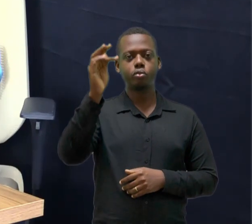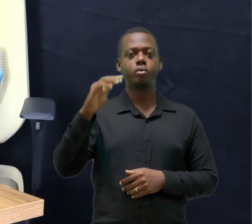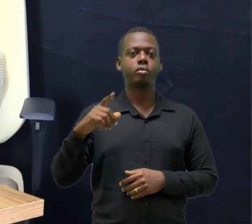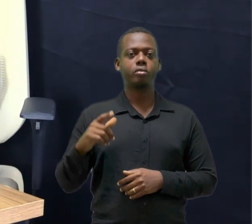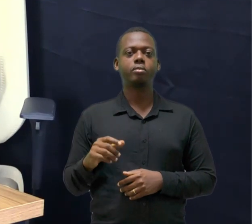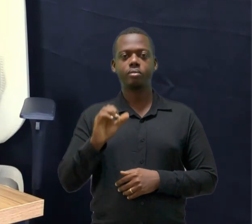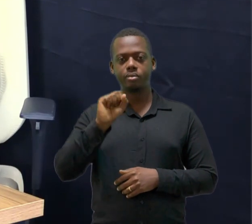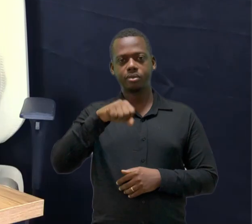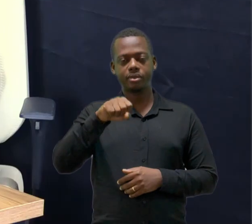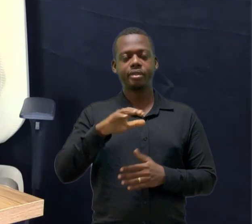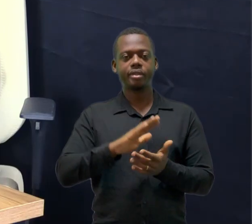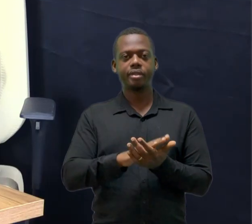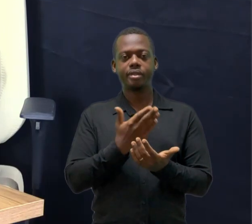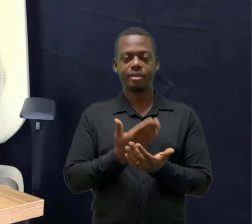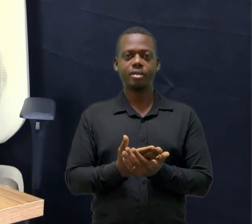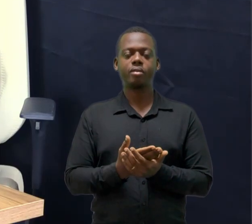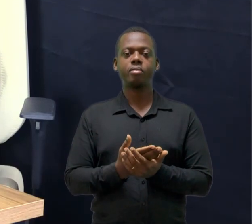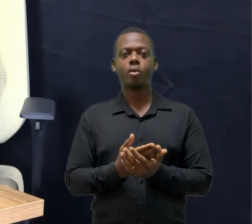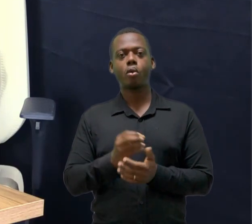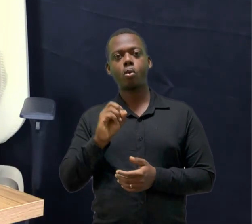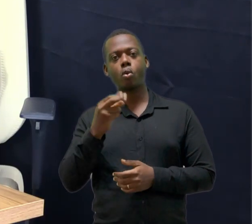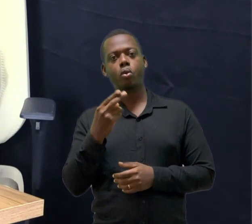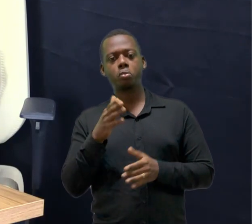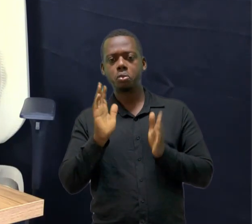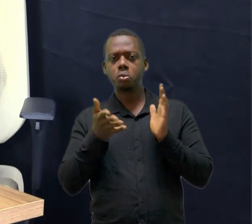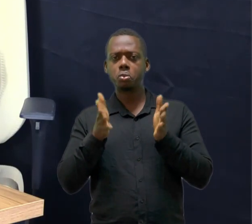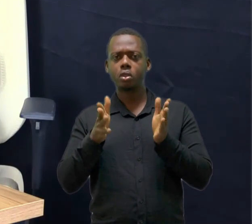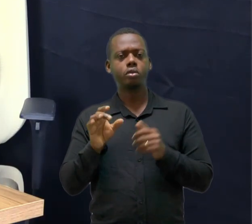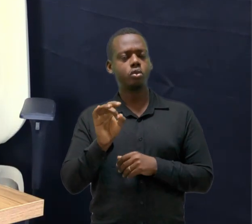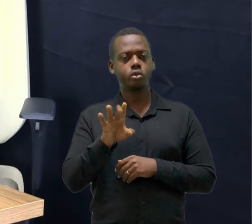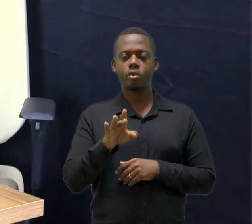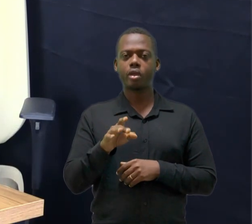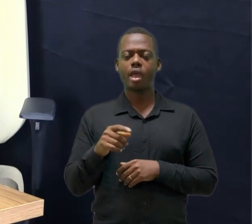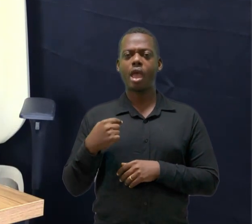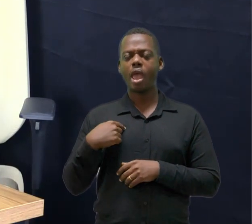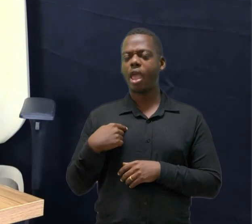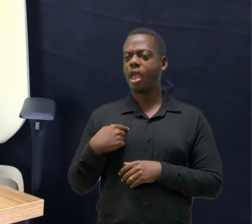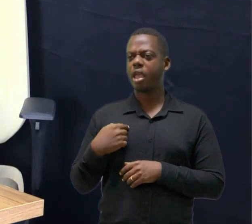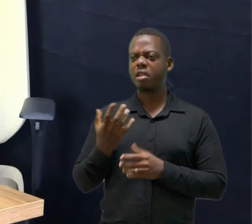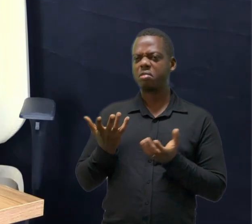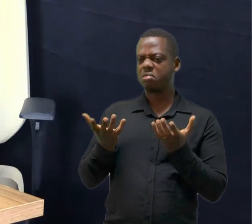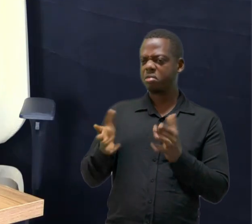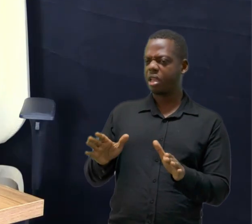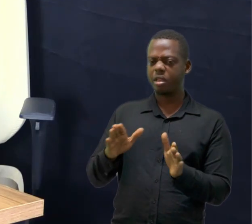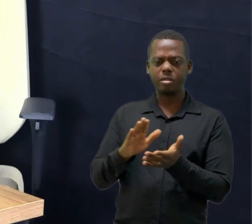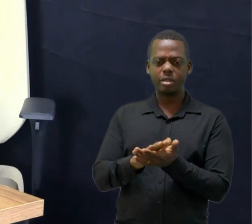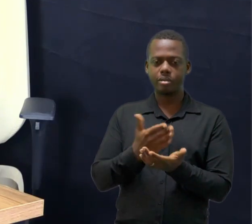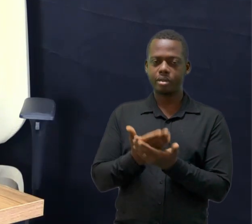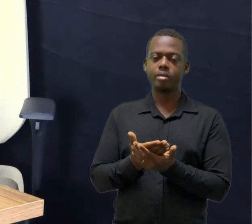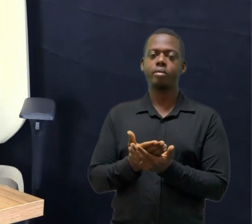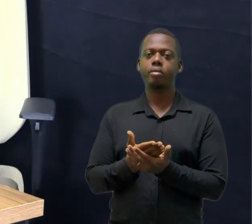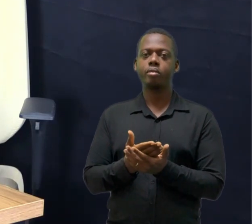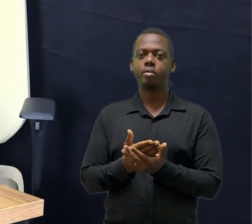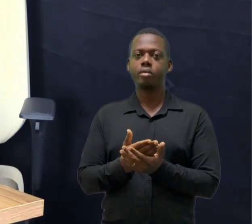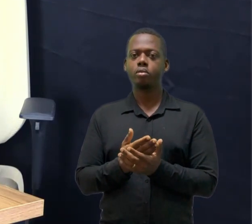dos futuros aqui da cidade, Uhum. né? Ou então sinalizante, porque eu não quero ser intérprete não. Gente,